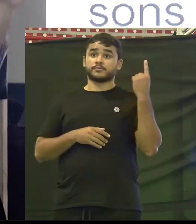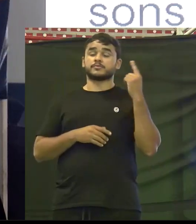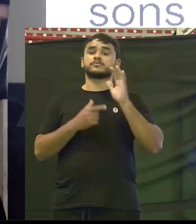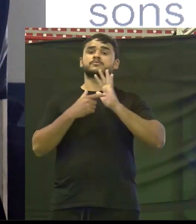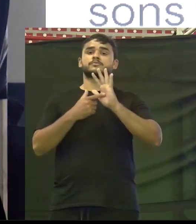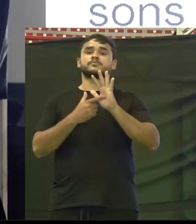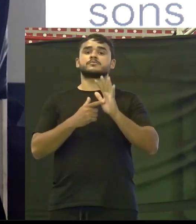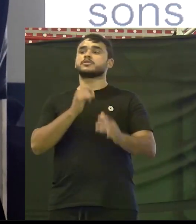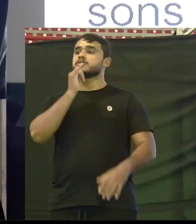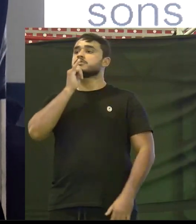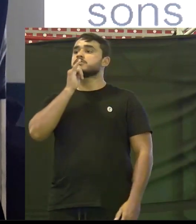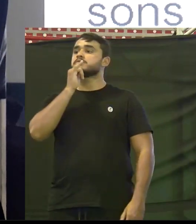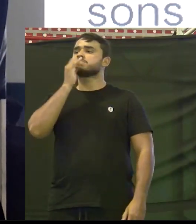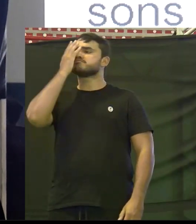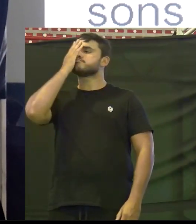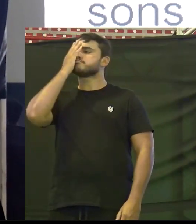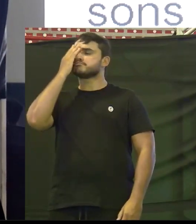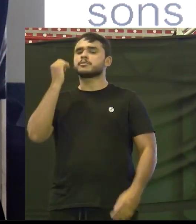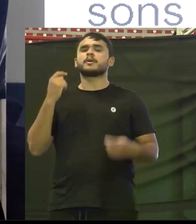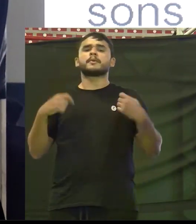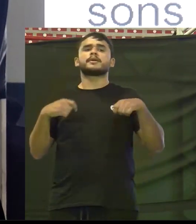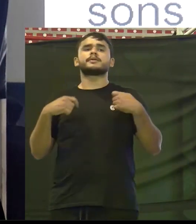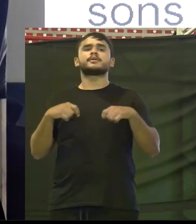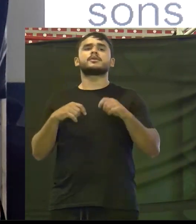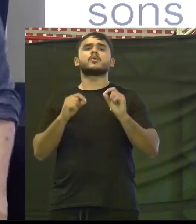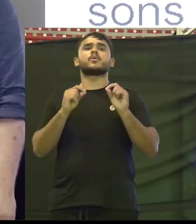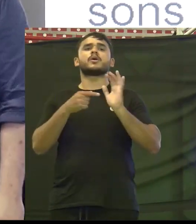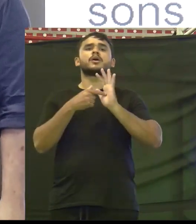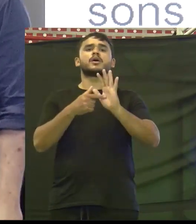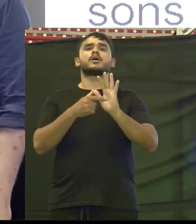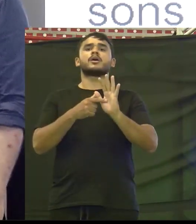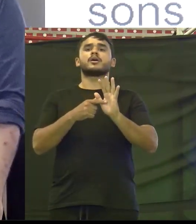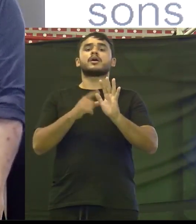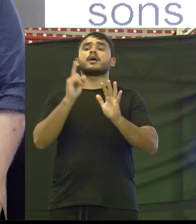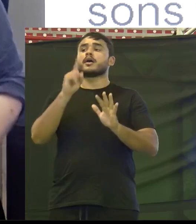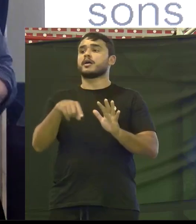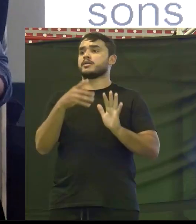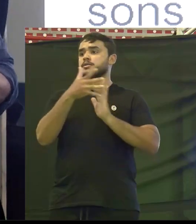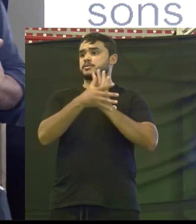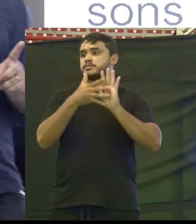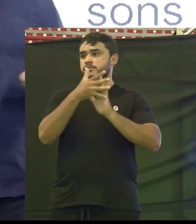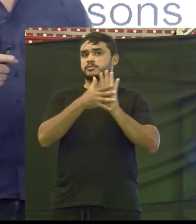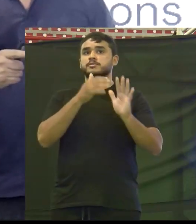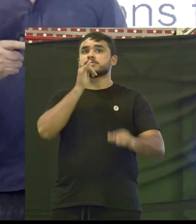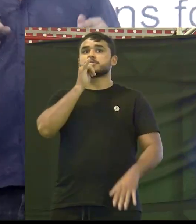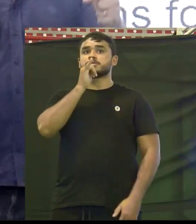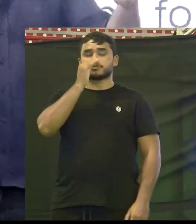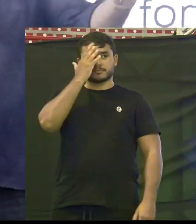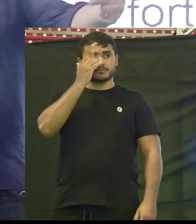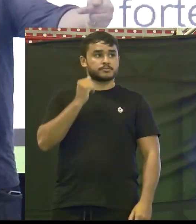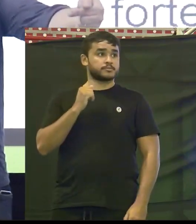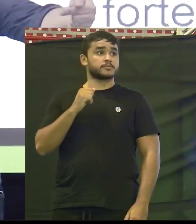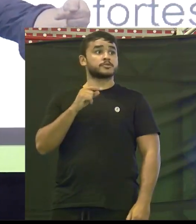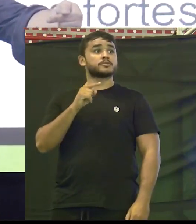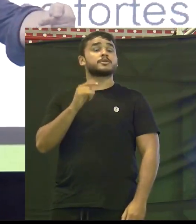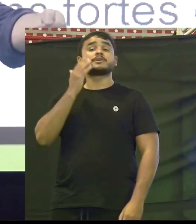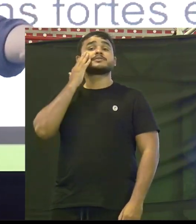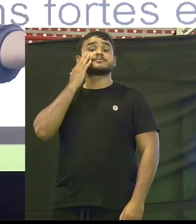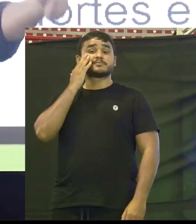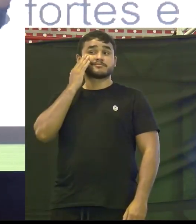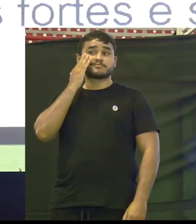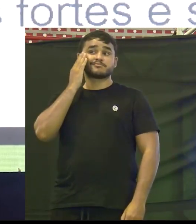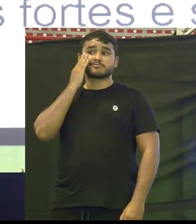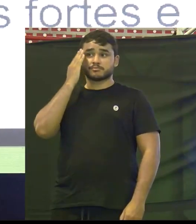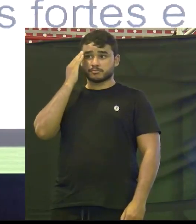seguir será representado o fenômeno do texto? Ou seja, você tem